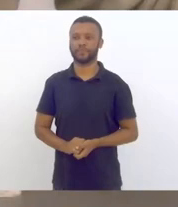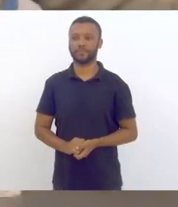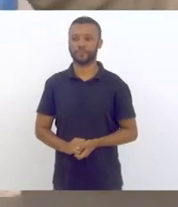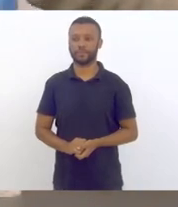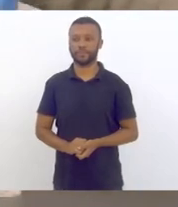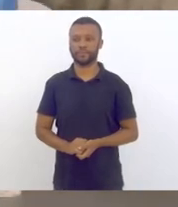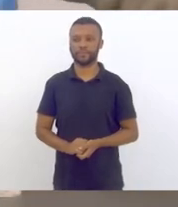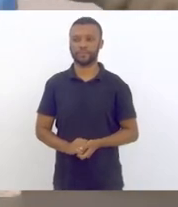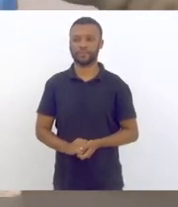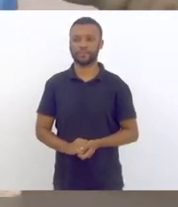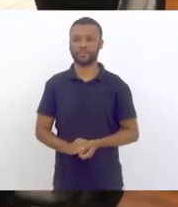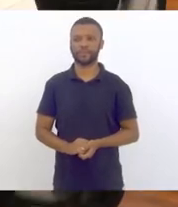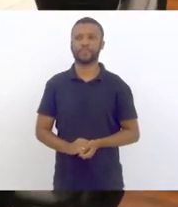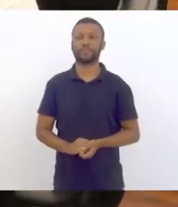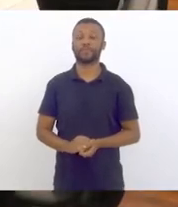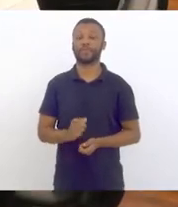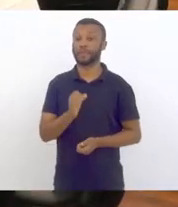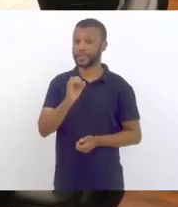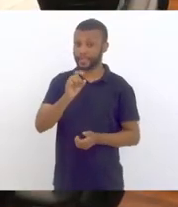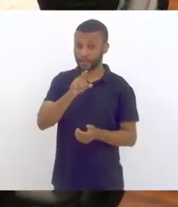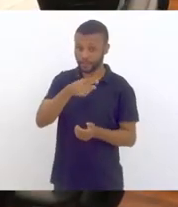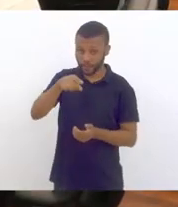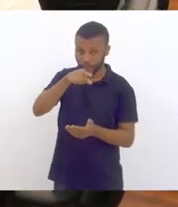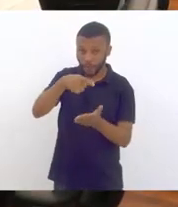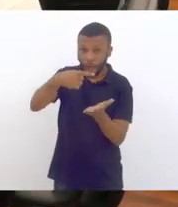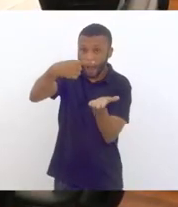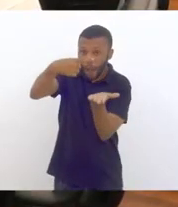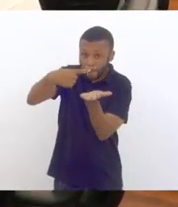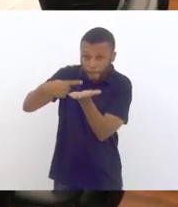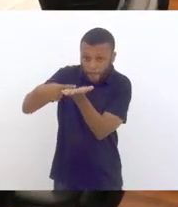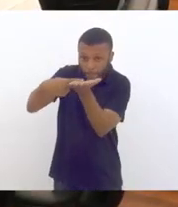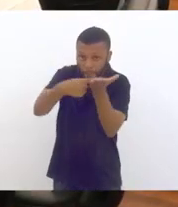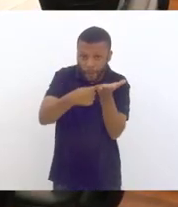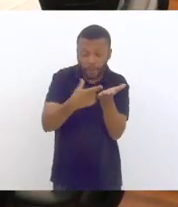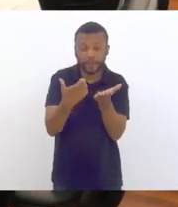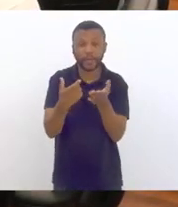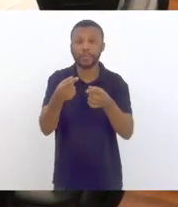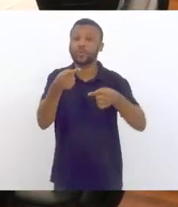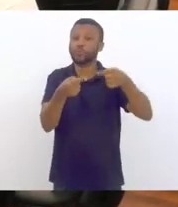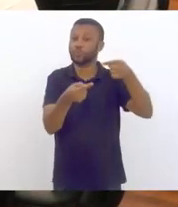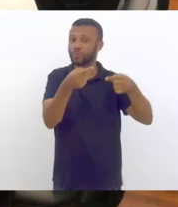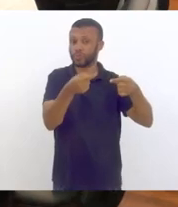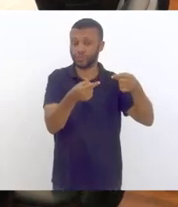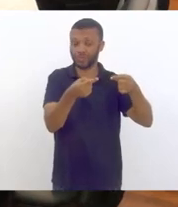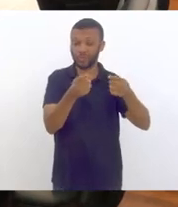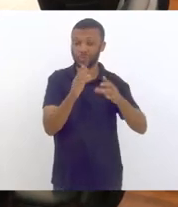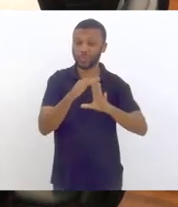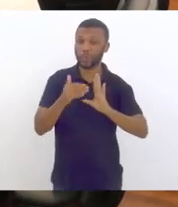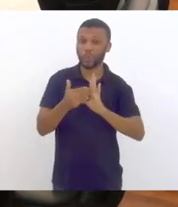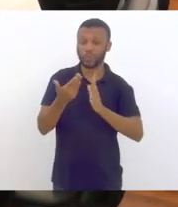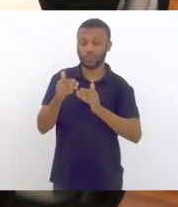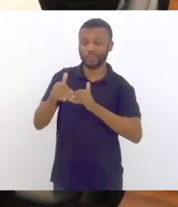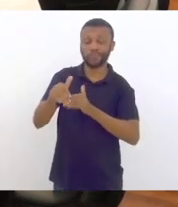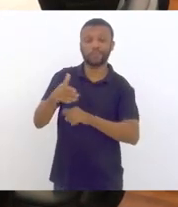Olha só se tá acordado Se cada um todos quiserem discutir daqui a pouco a gente não vai então